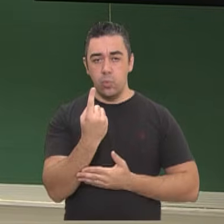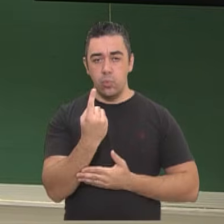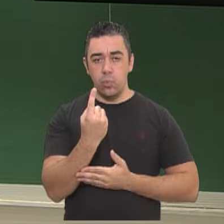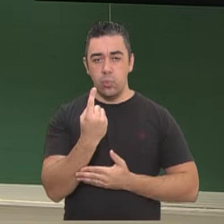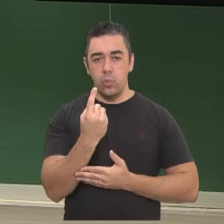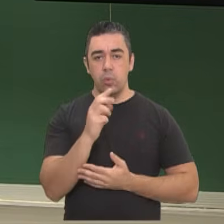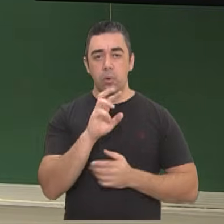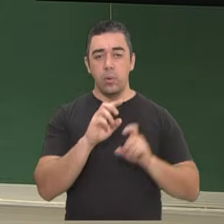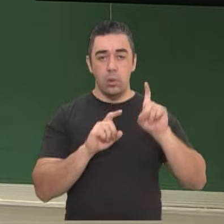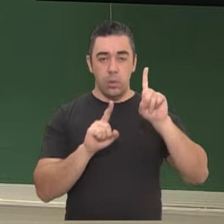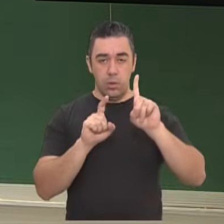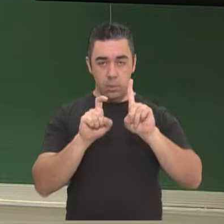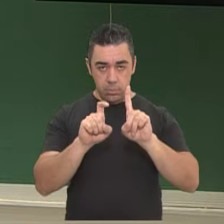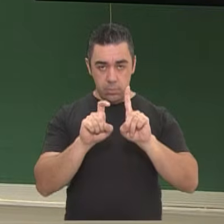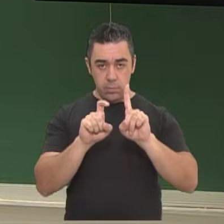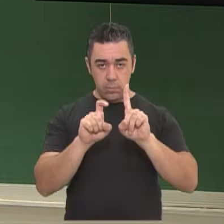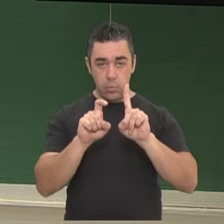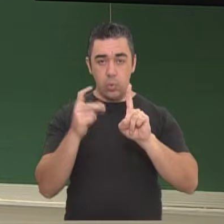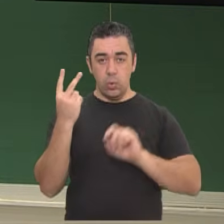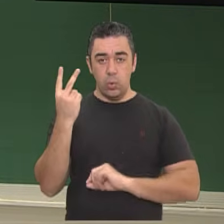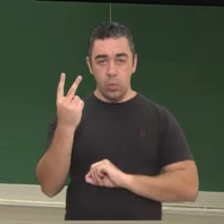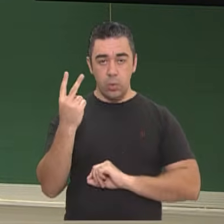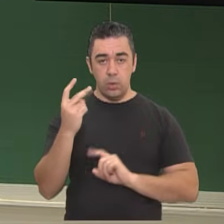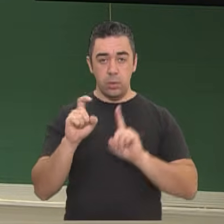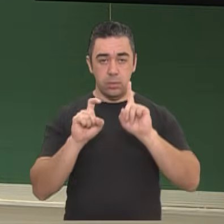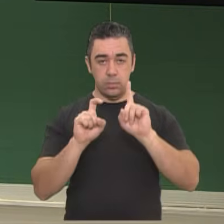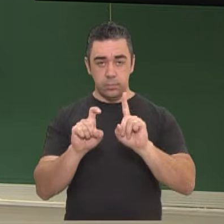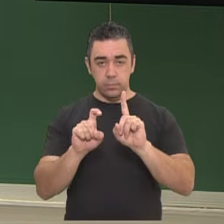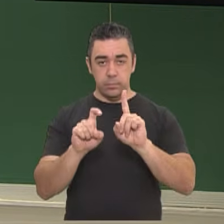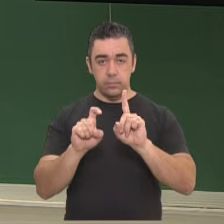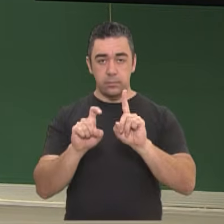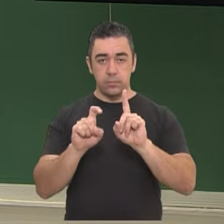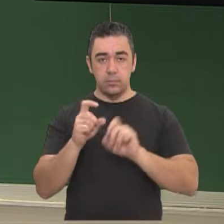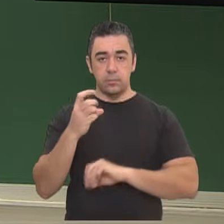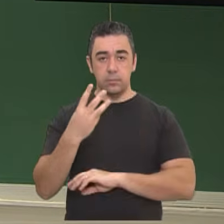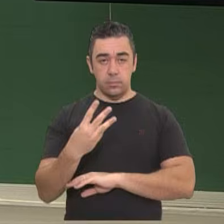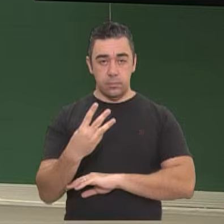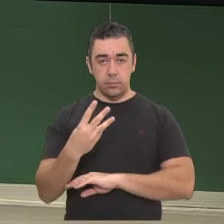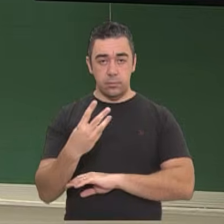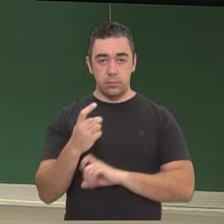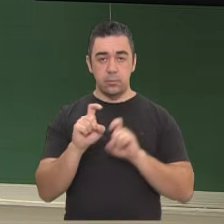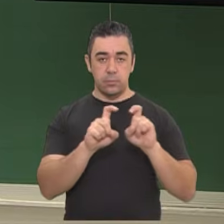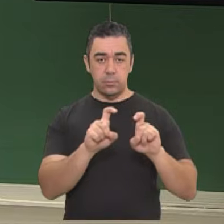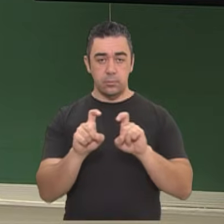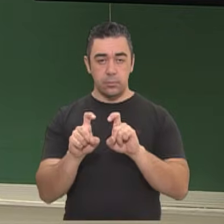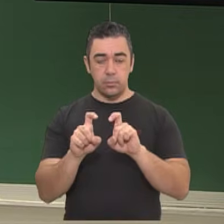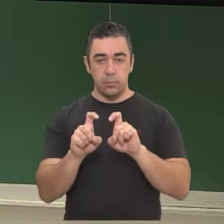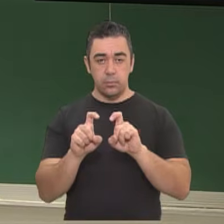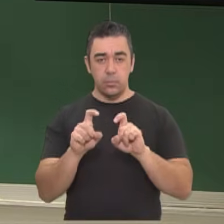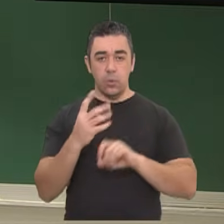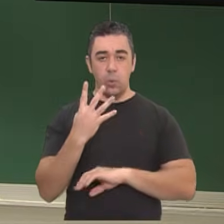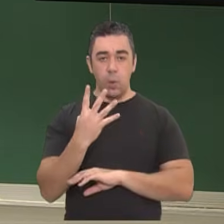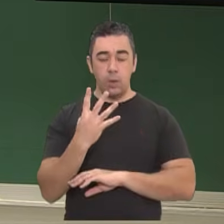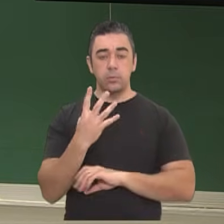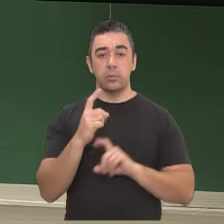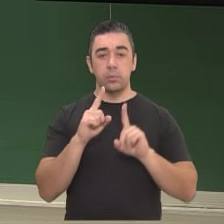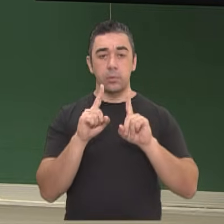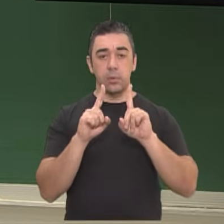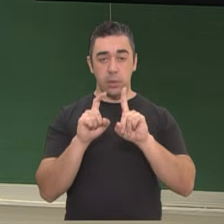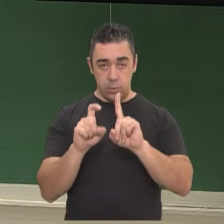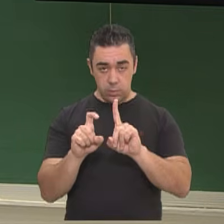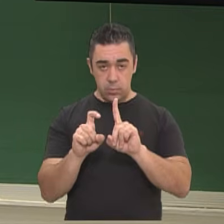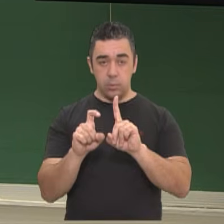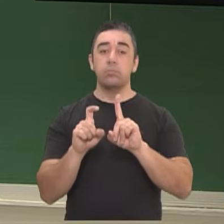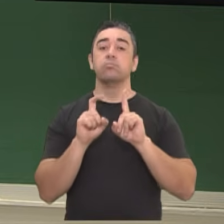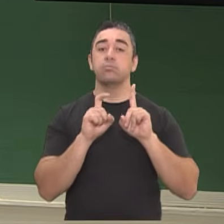qual? Rzão, Rzinho. Número 2, Rzão, Rzinho. 3, Rzinho, Rzinho. 4, Rzão, Rzinho.